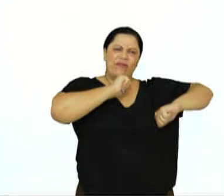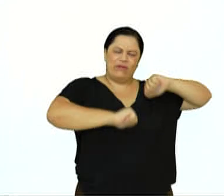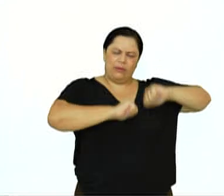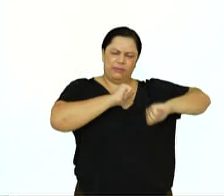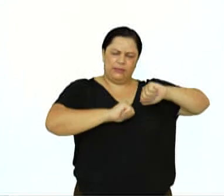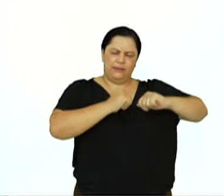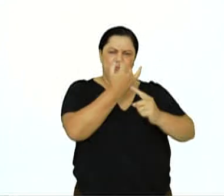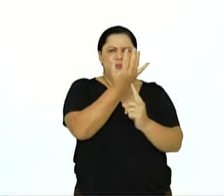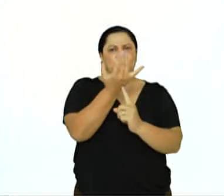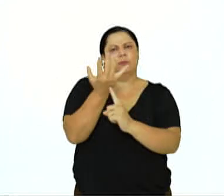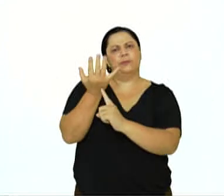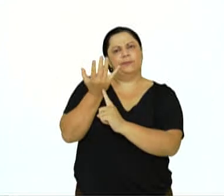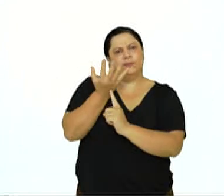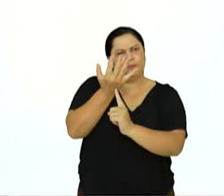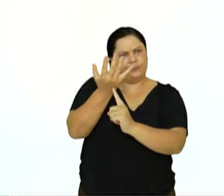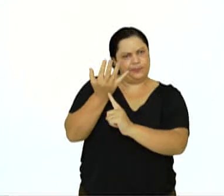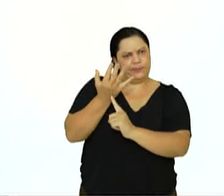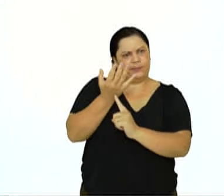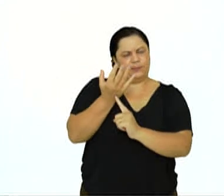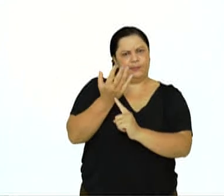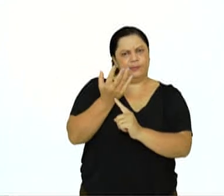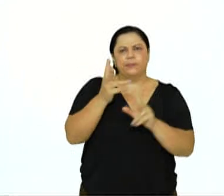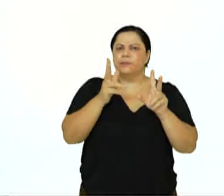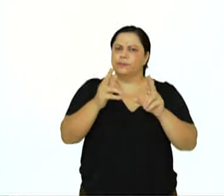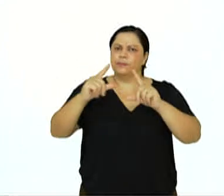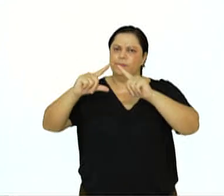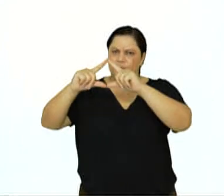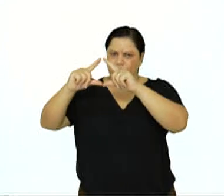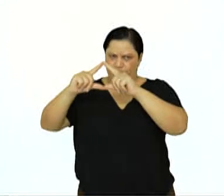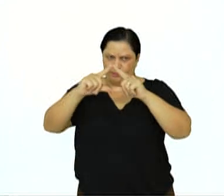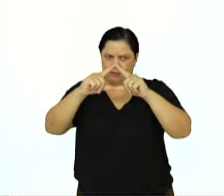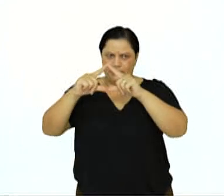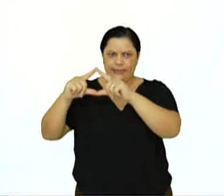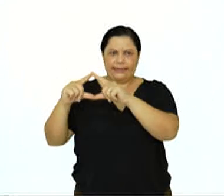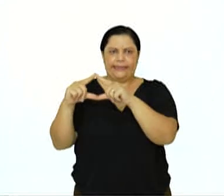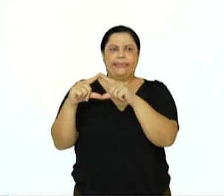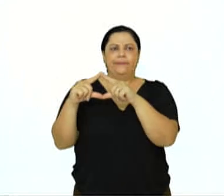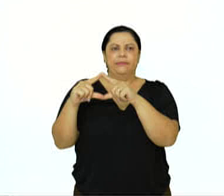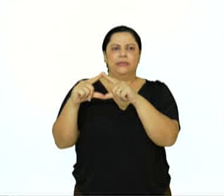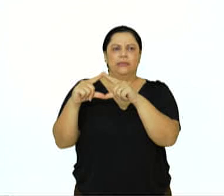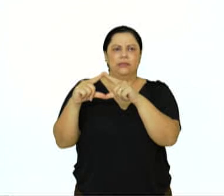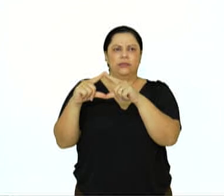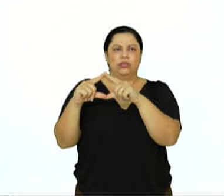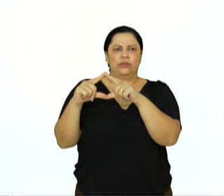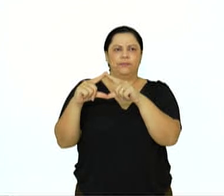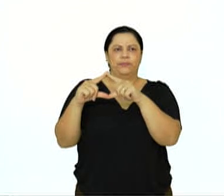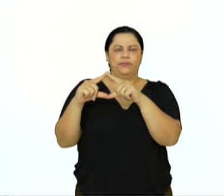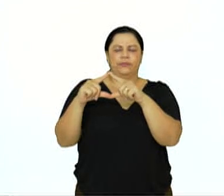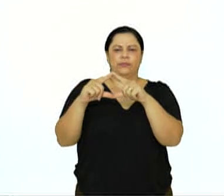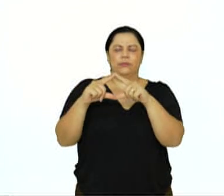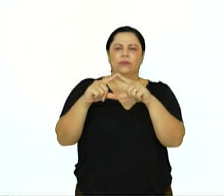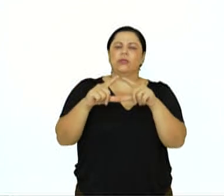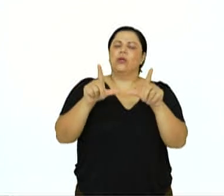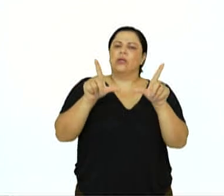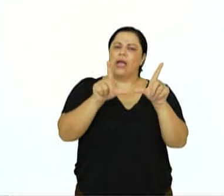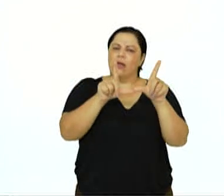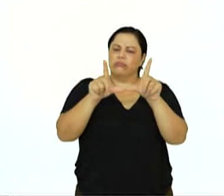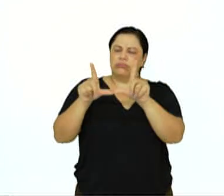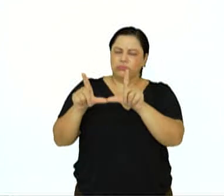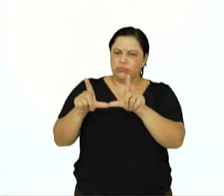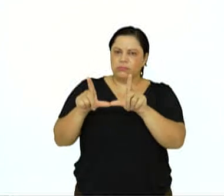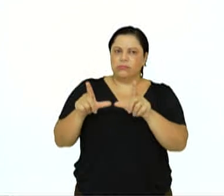velas de parafina na forma de uma pirâmide quadrangular regular, ou seja, todos os lados iguais,